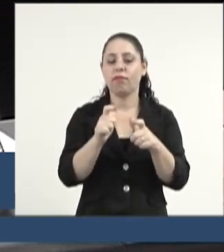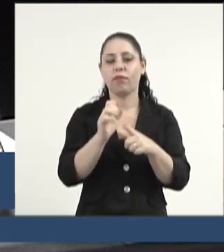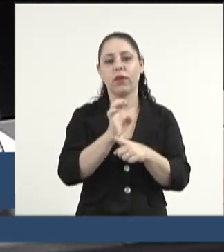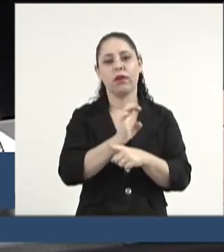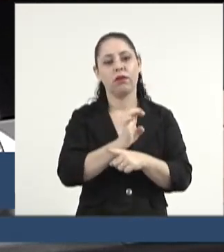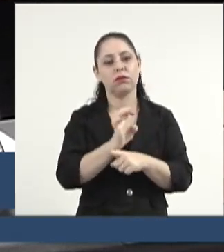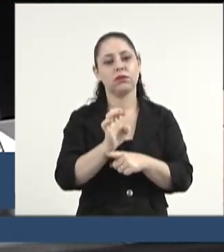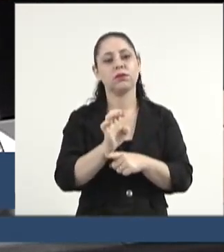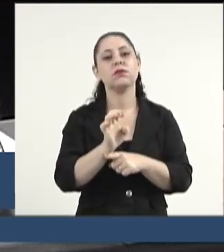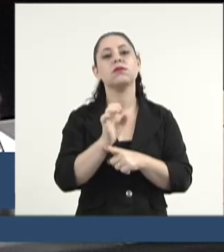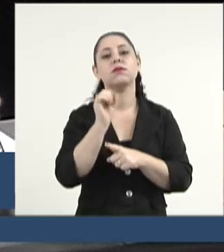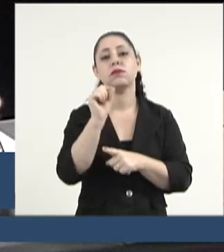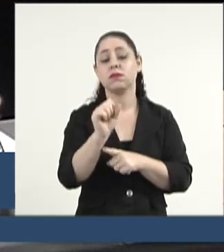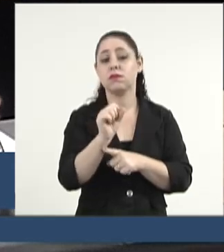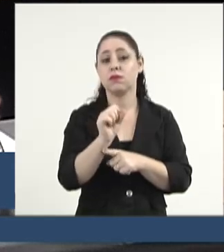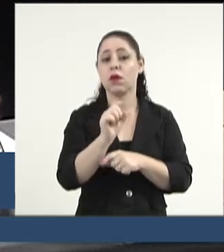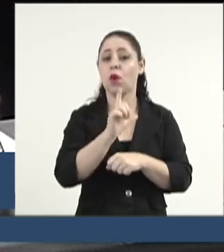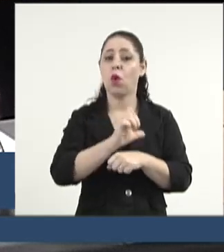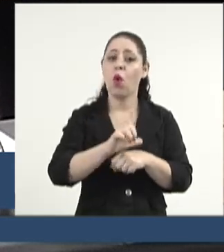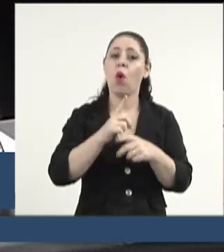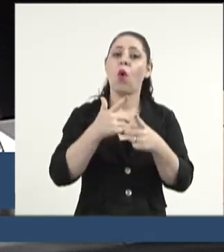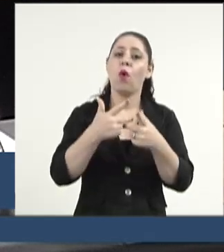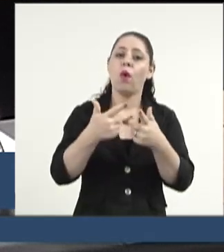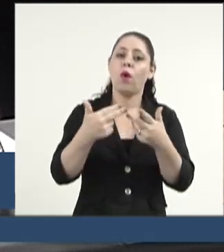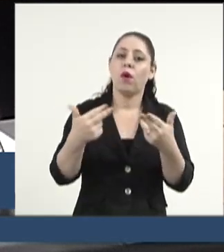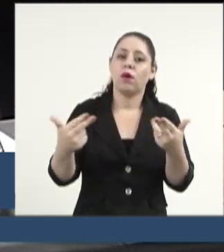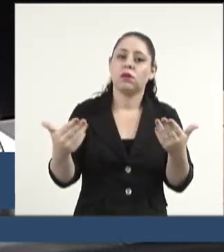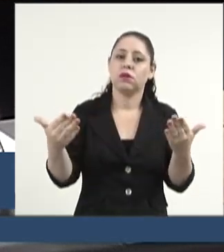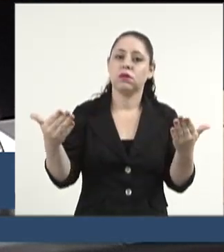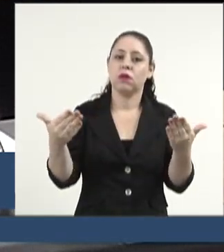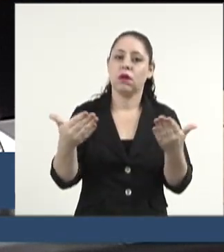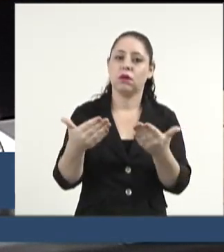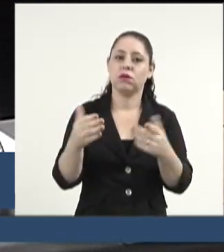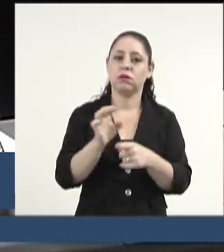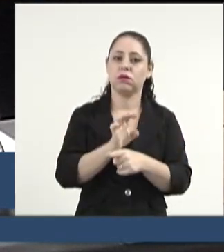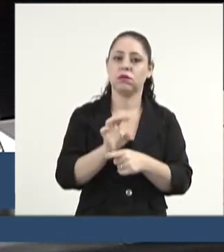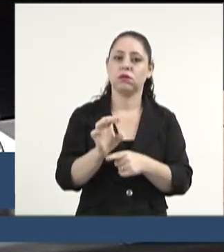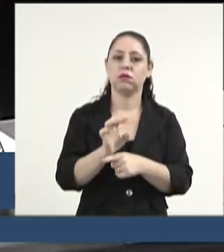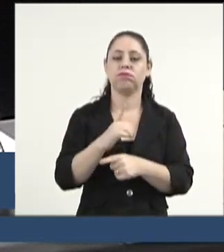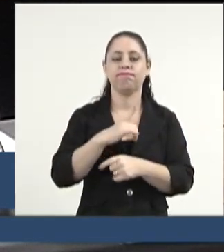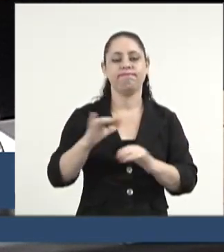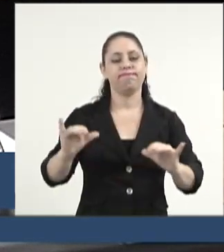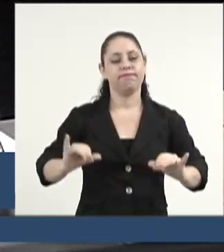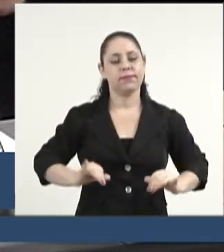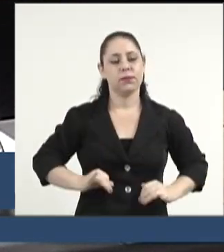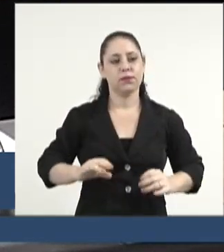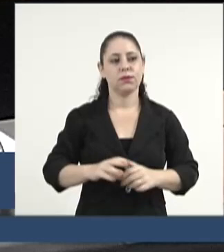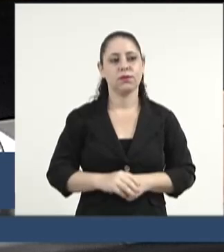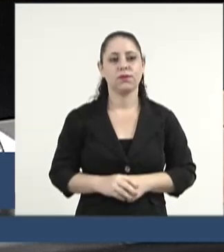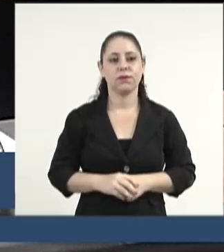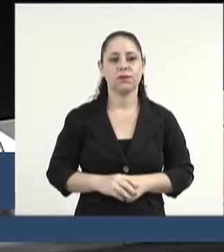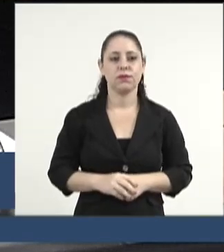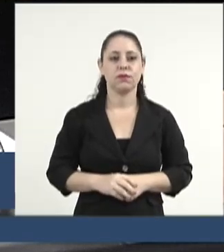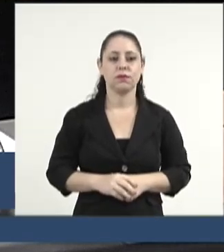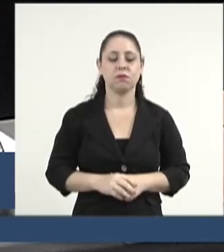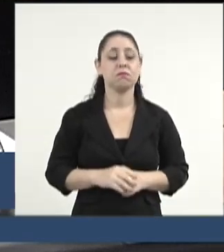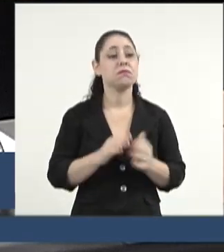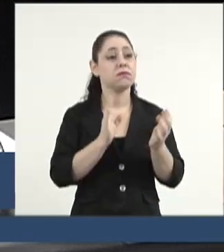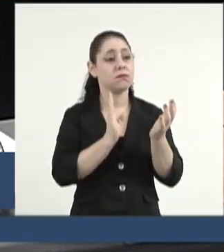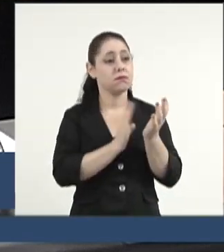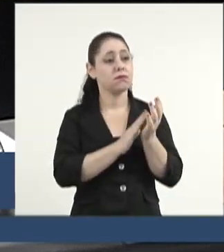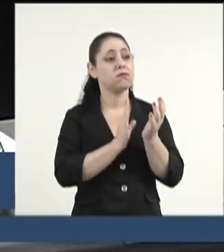sombrio que o comércio aqui do nosso estado vem sofrendo. Então, elogio